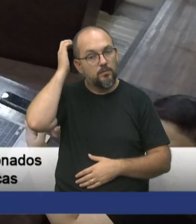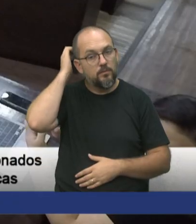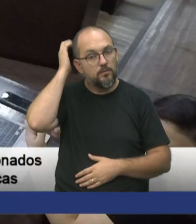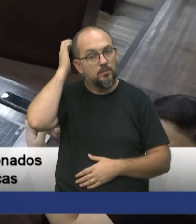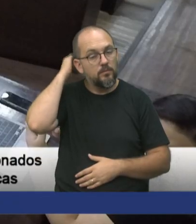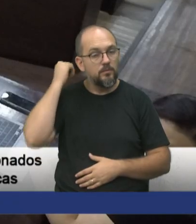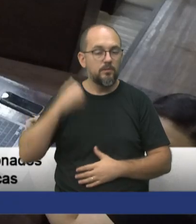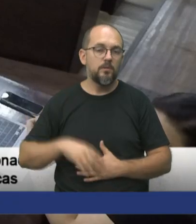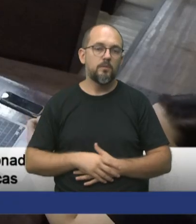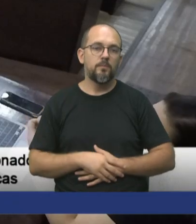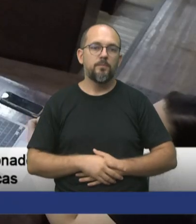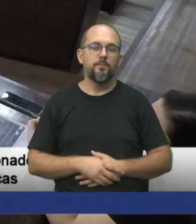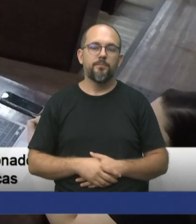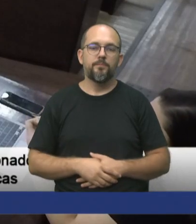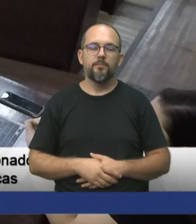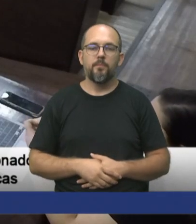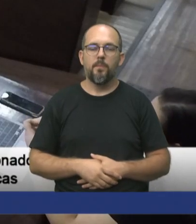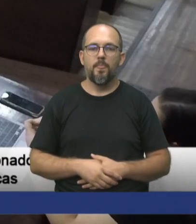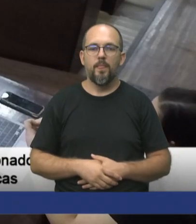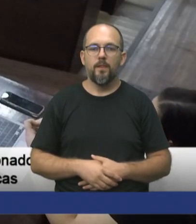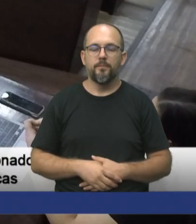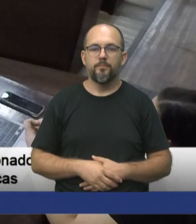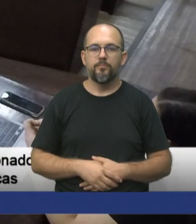Quer falar?